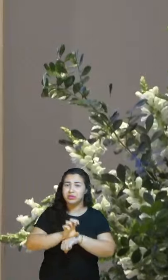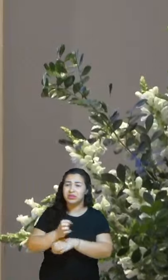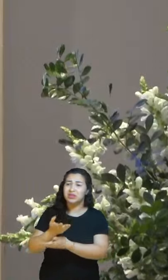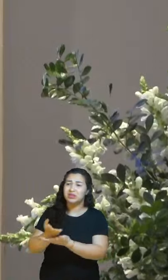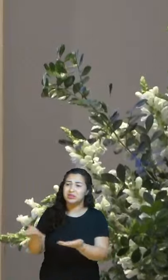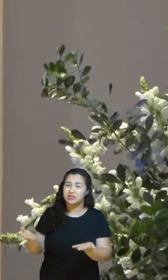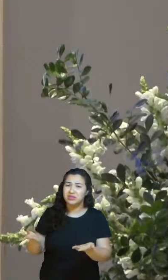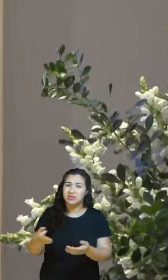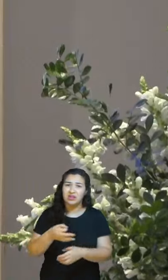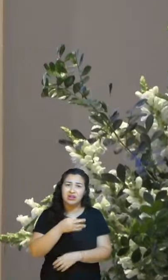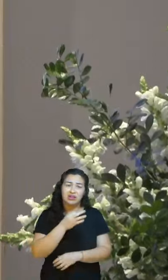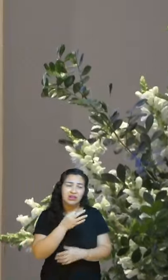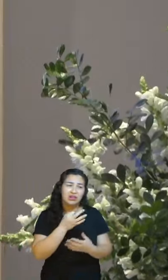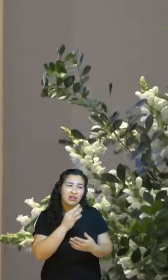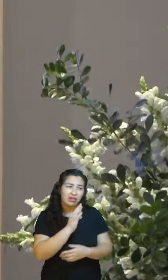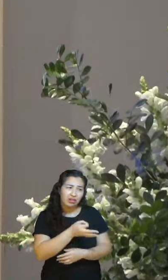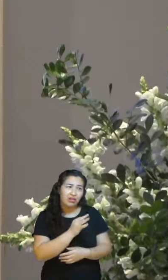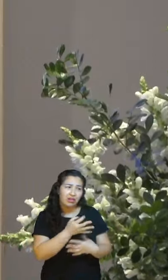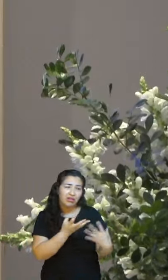determinação de Brasília